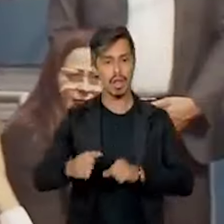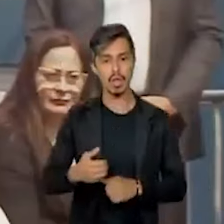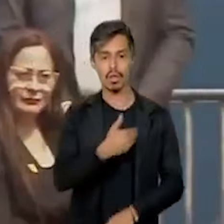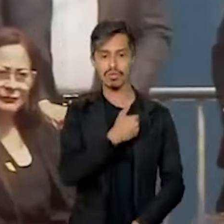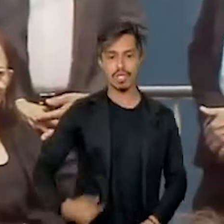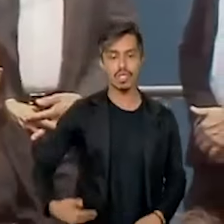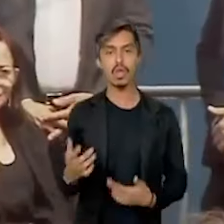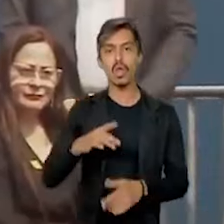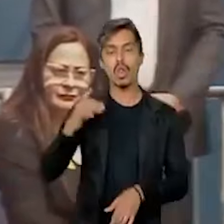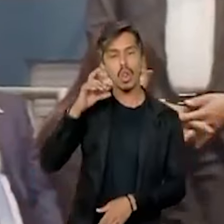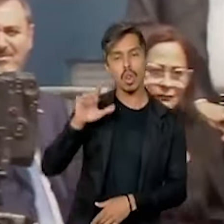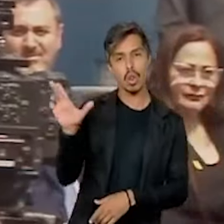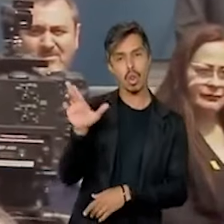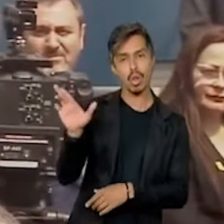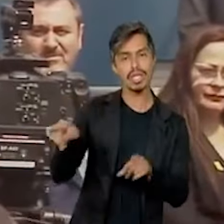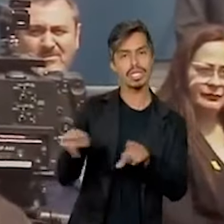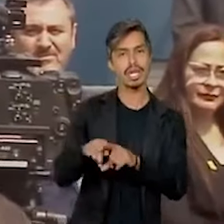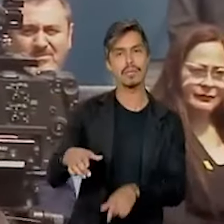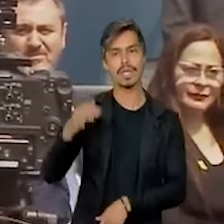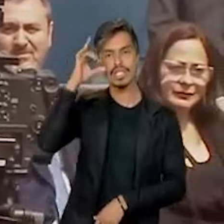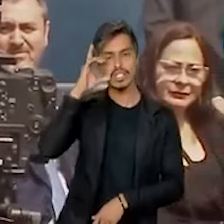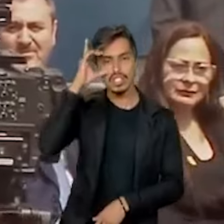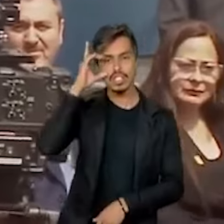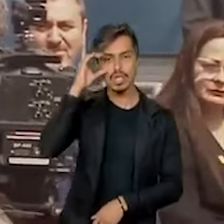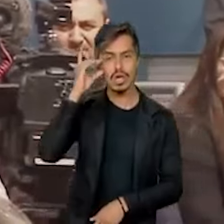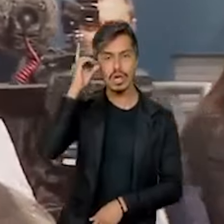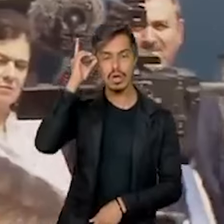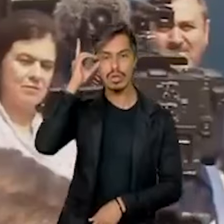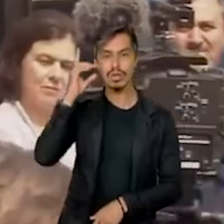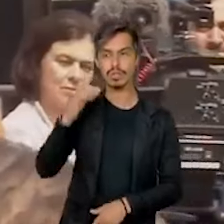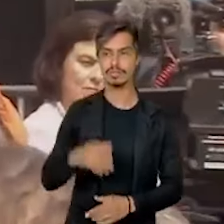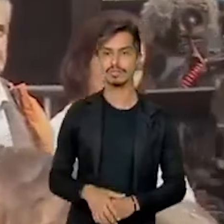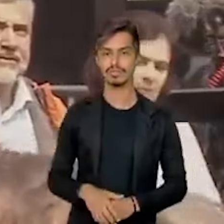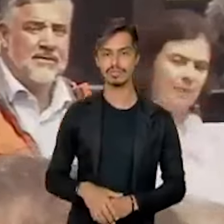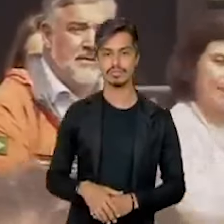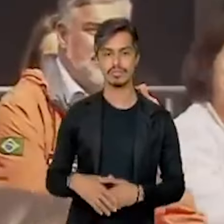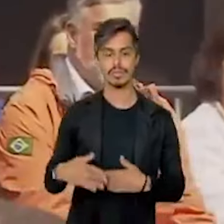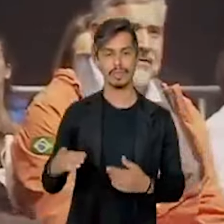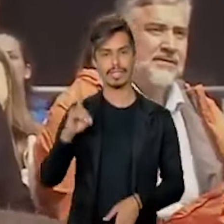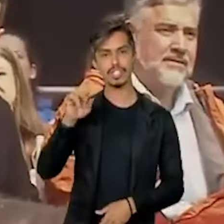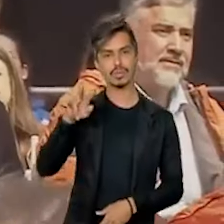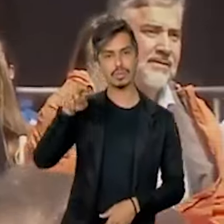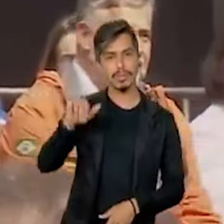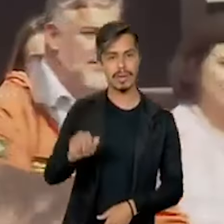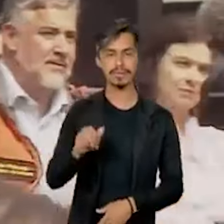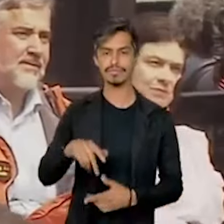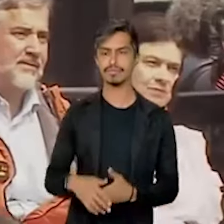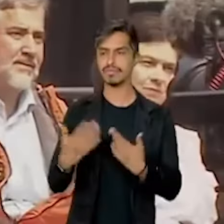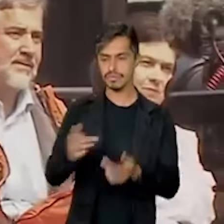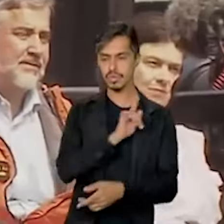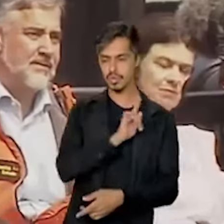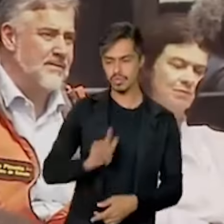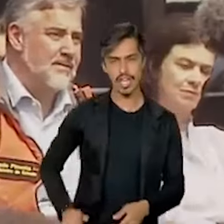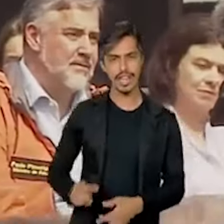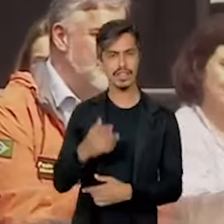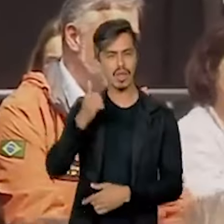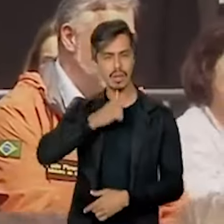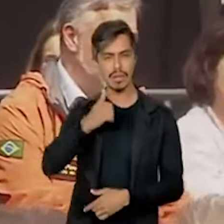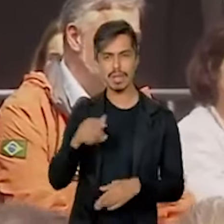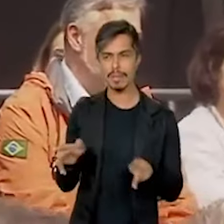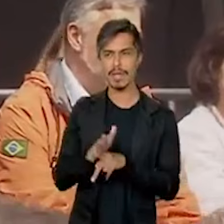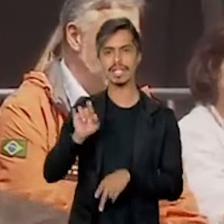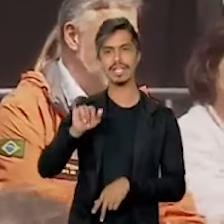Lula e Dilma, quando o Rigoto era governador, quando a nossa companheira do PSDB era governadora, a Ieda